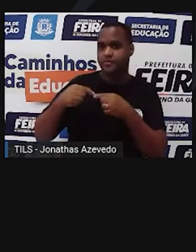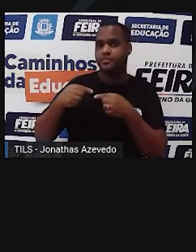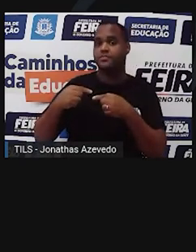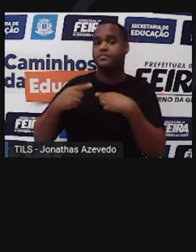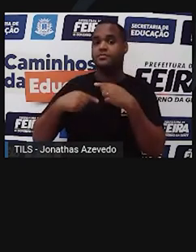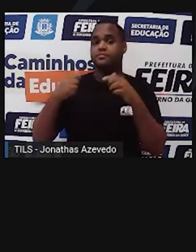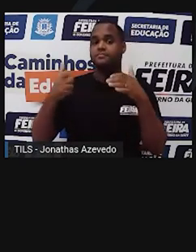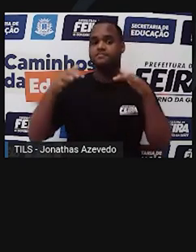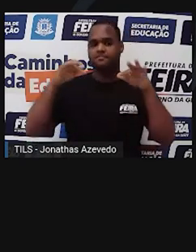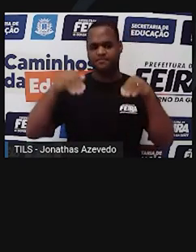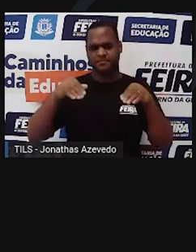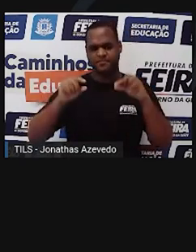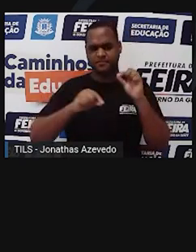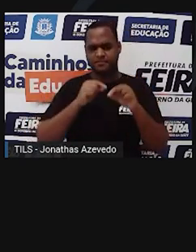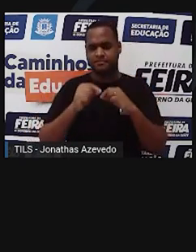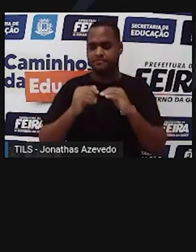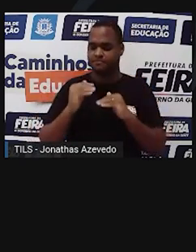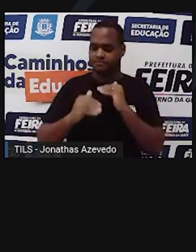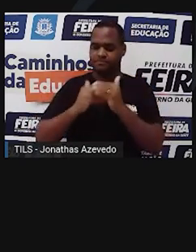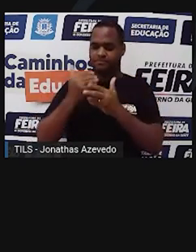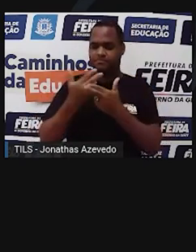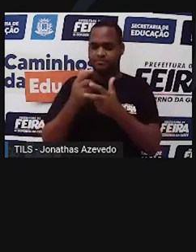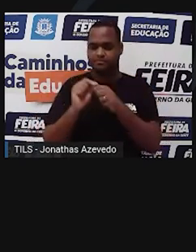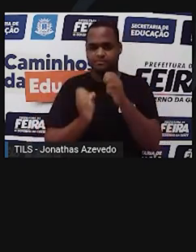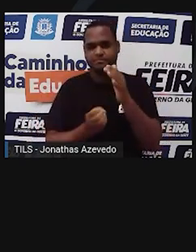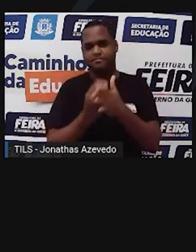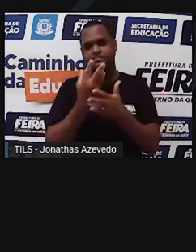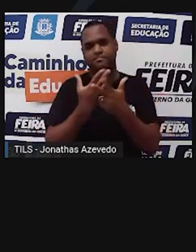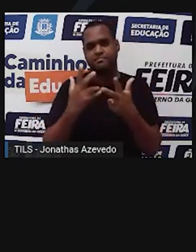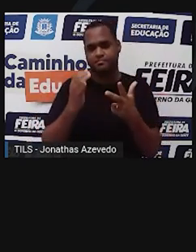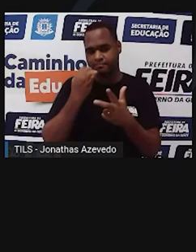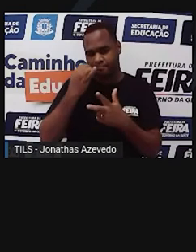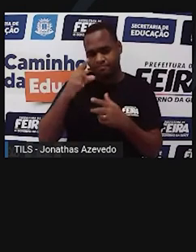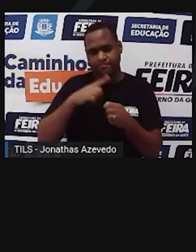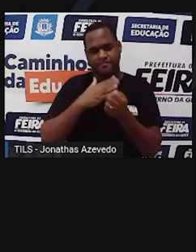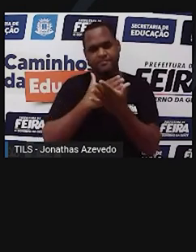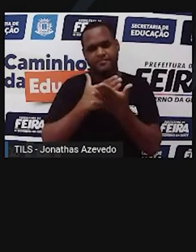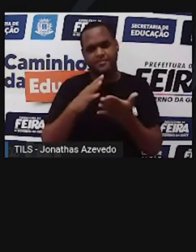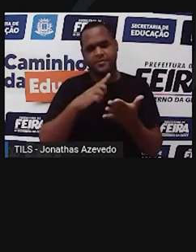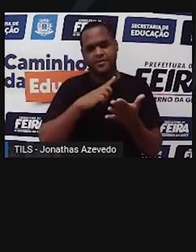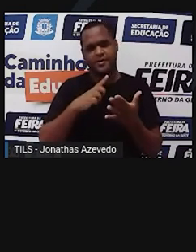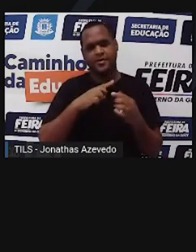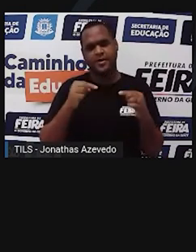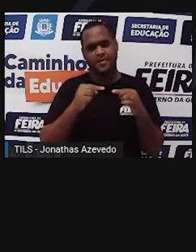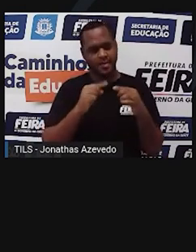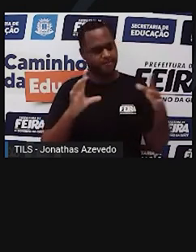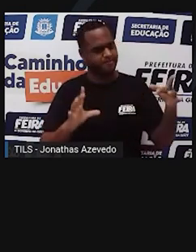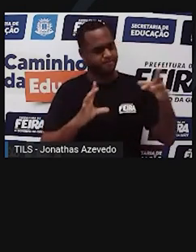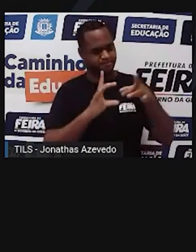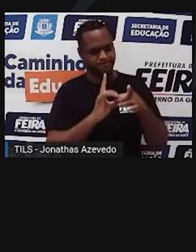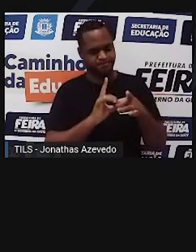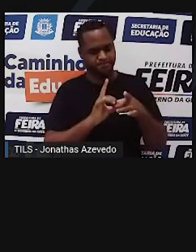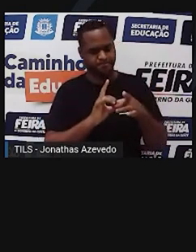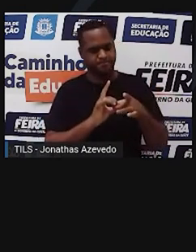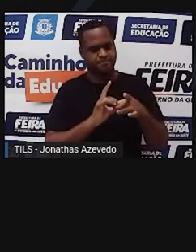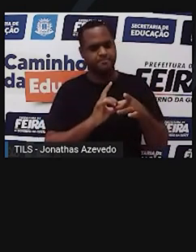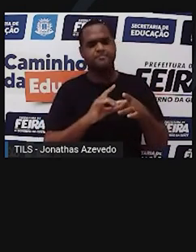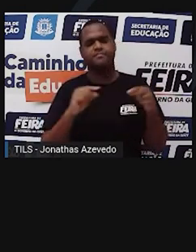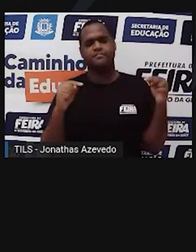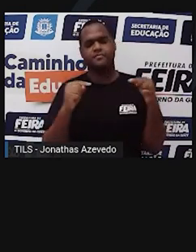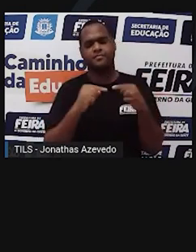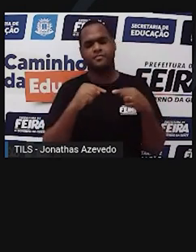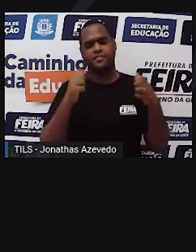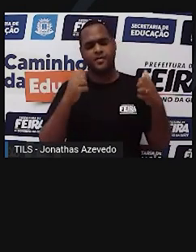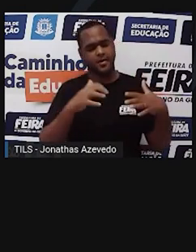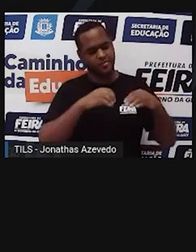finalizando este processo de produção, a energia gerada é enviada por meio das chamadas linhas de